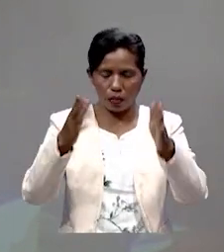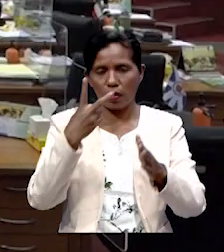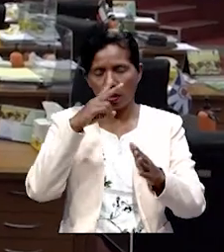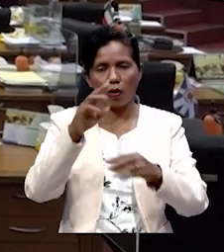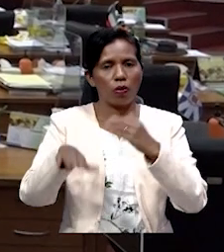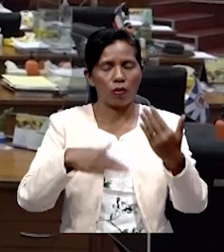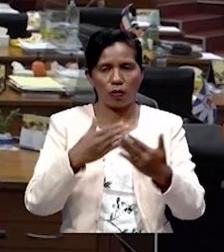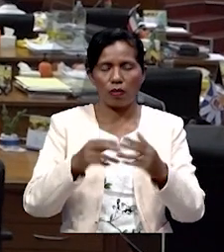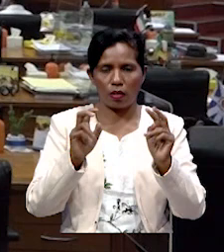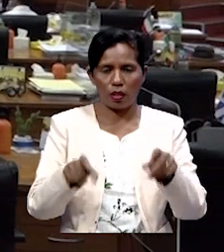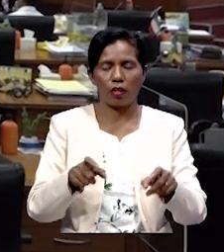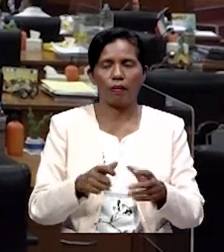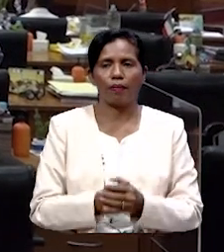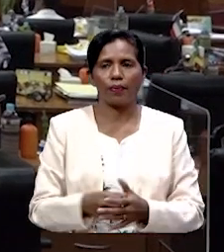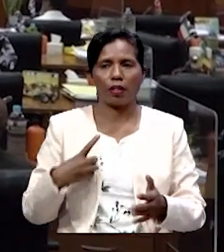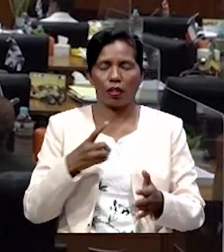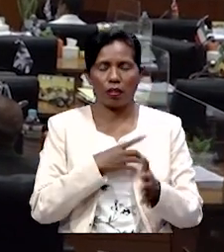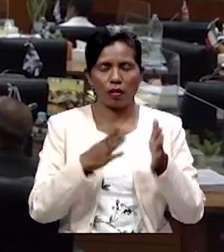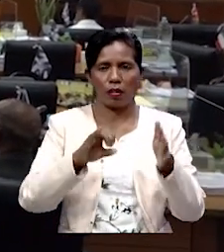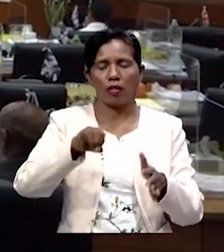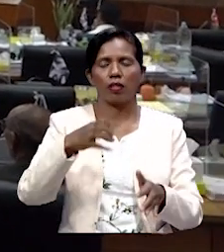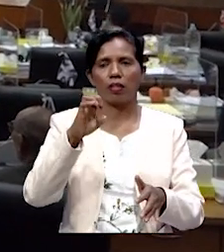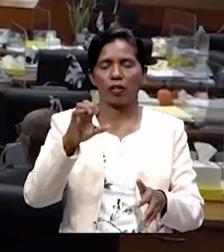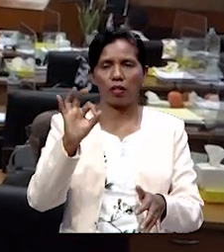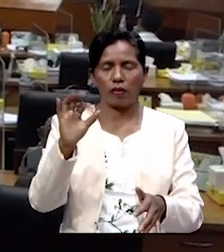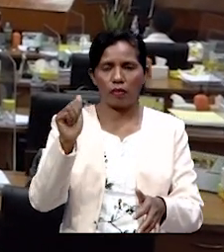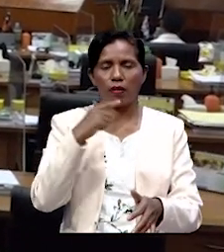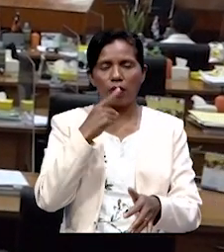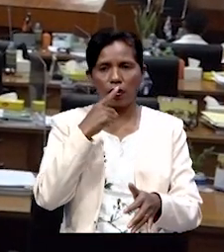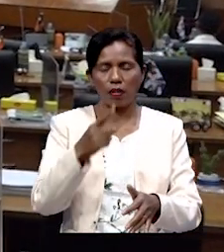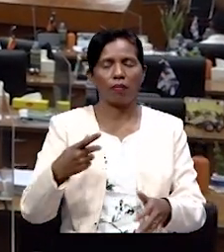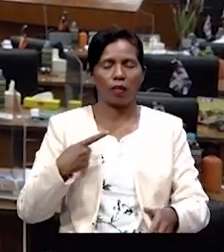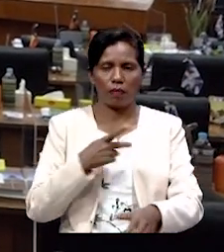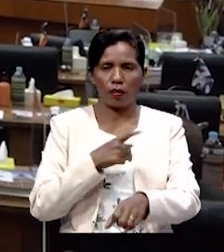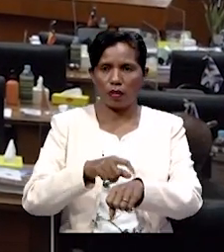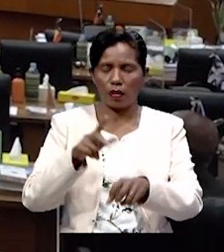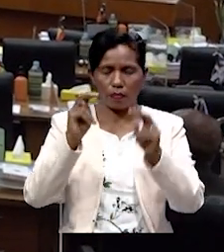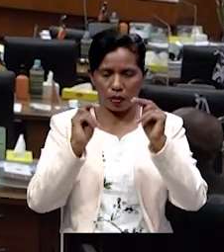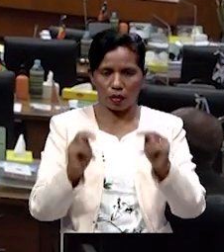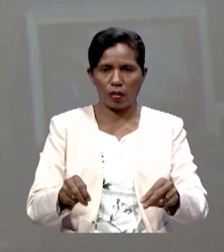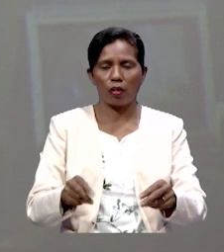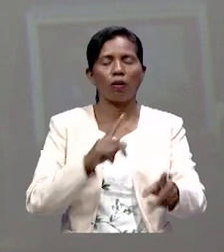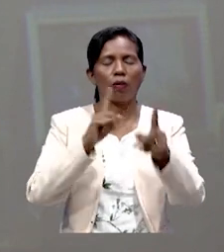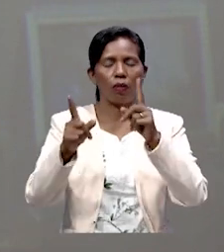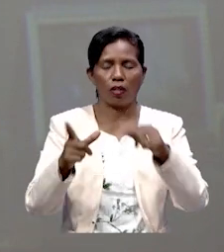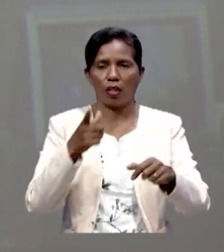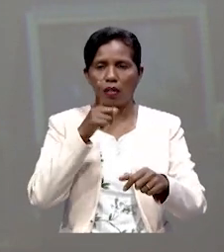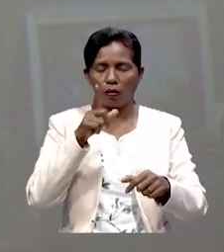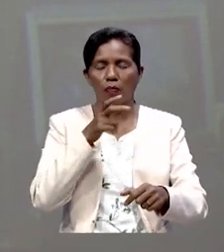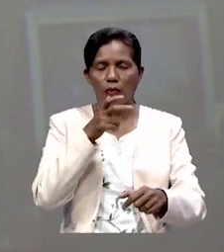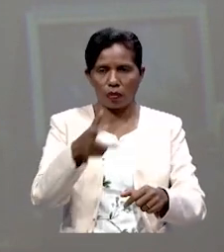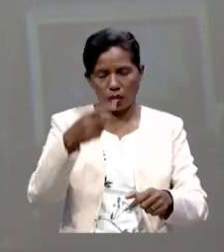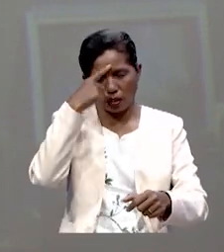Muito obrigado. No Nemos, deputado Zefa Álvares Pereira reforça, Parlamento Nacional precisa de unir a tocolia em português,